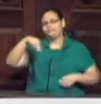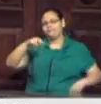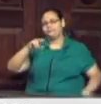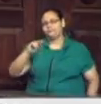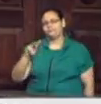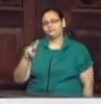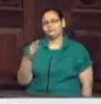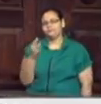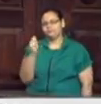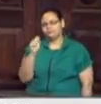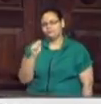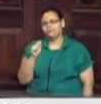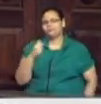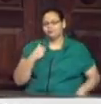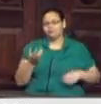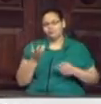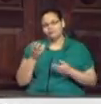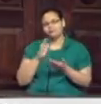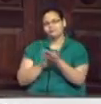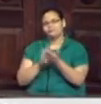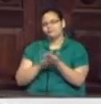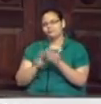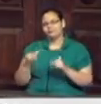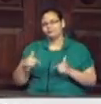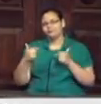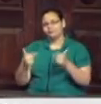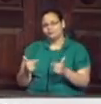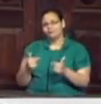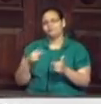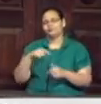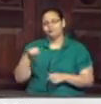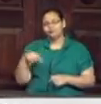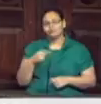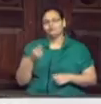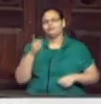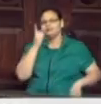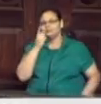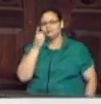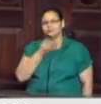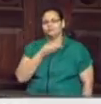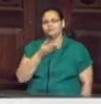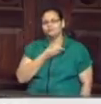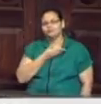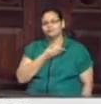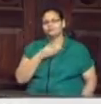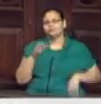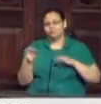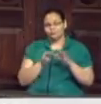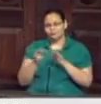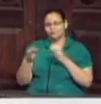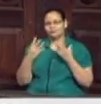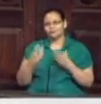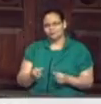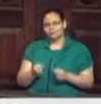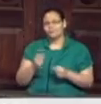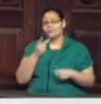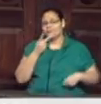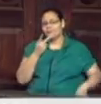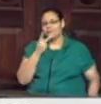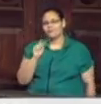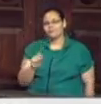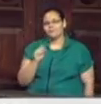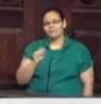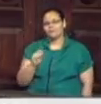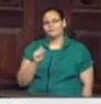eu queria, na verdade, elogiar a iniciativa dos nossos companheiros no projeto que acabamos de aprovar. Dizer